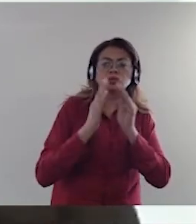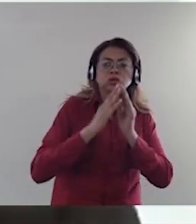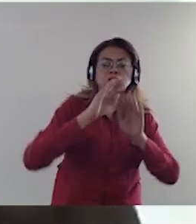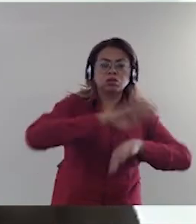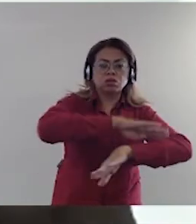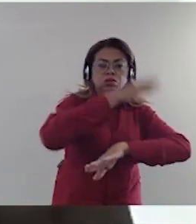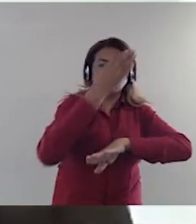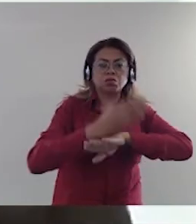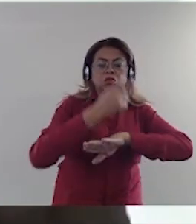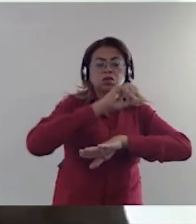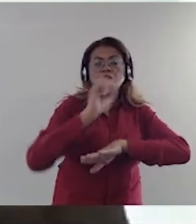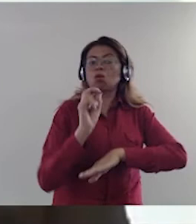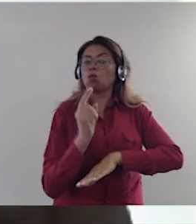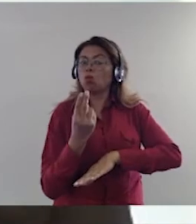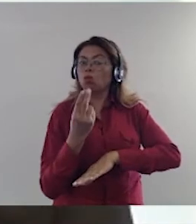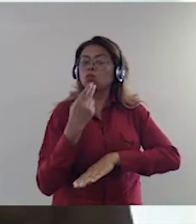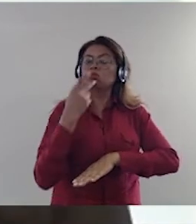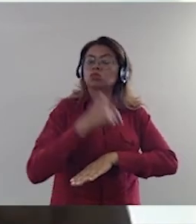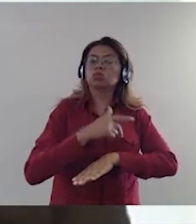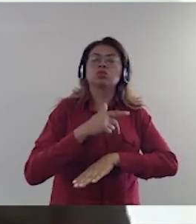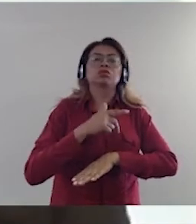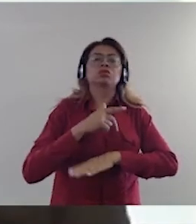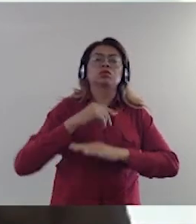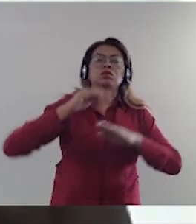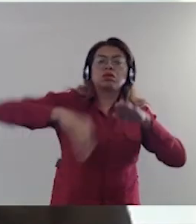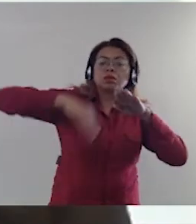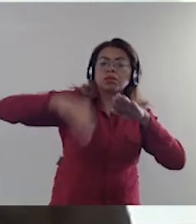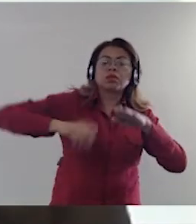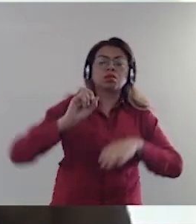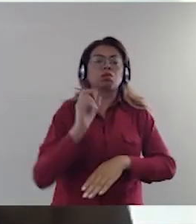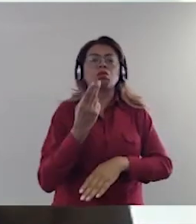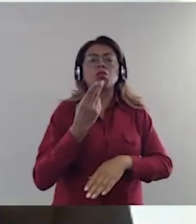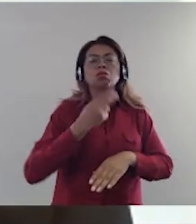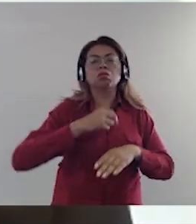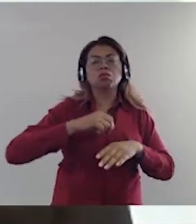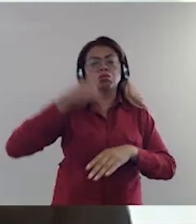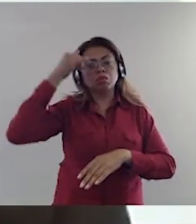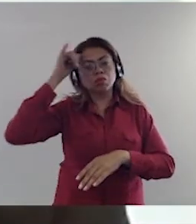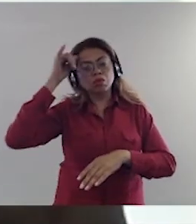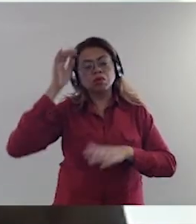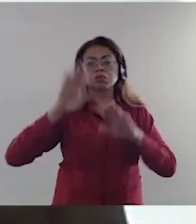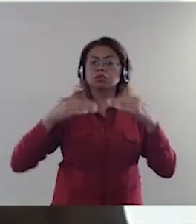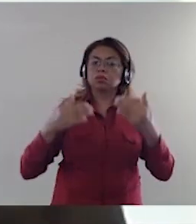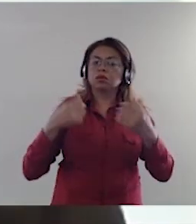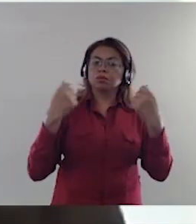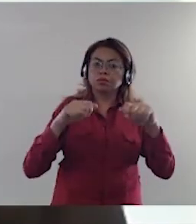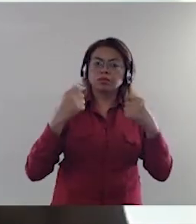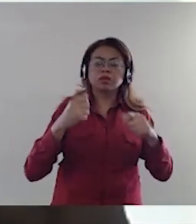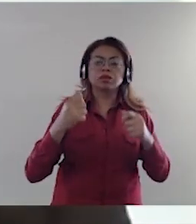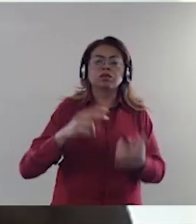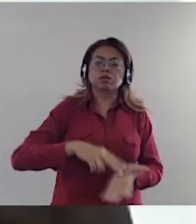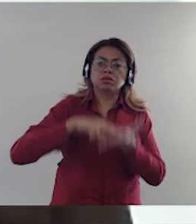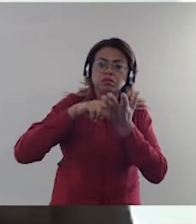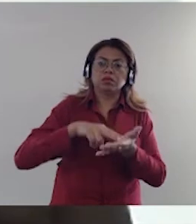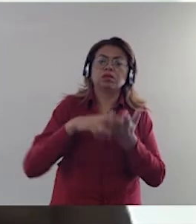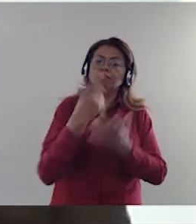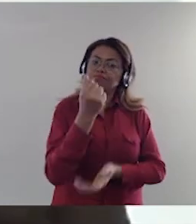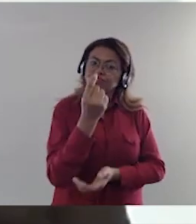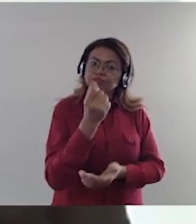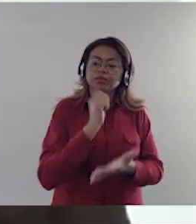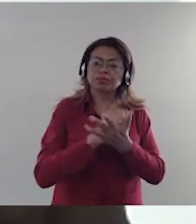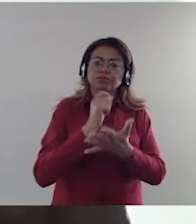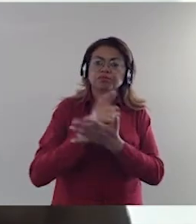montanha, na praia, né, ou no campo, tem que manter os custos